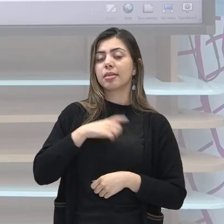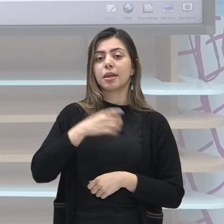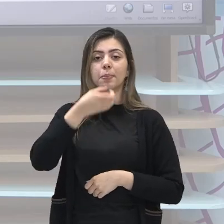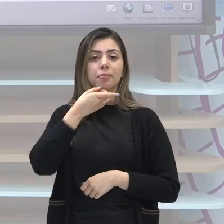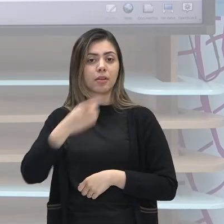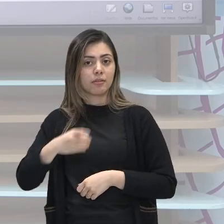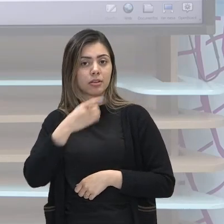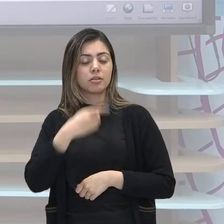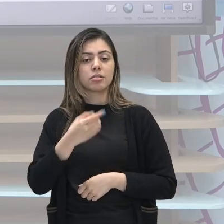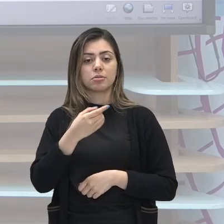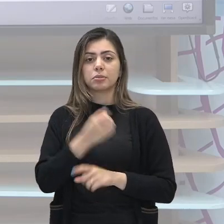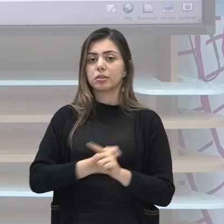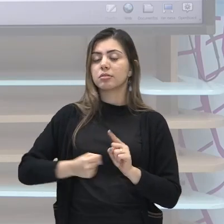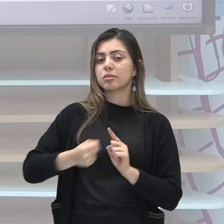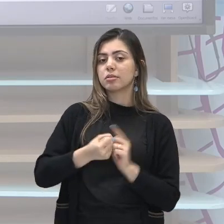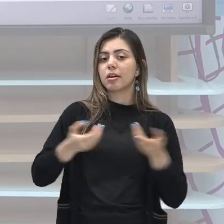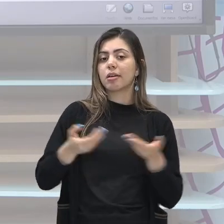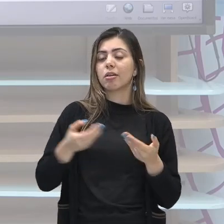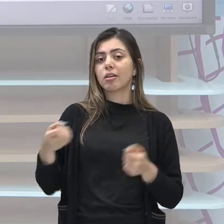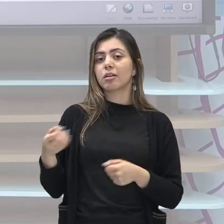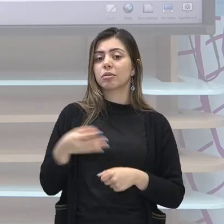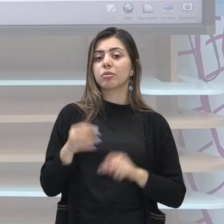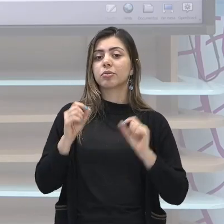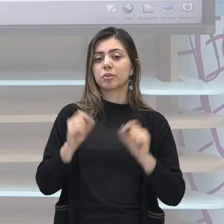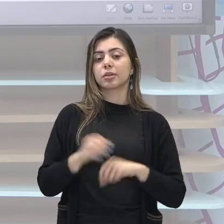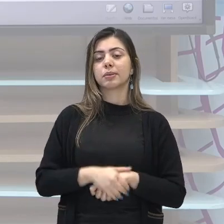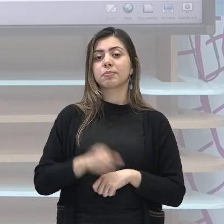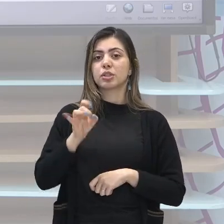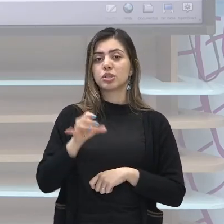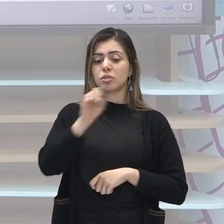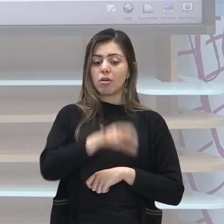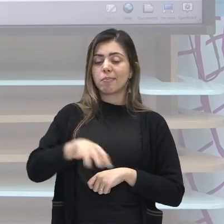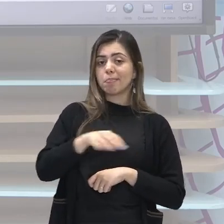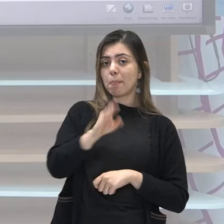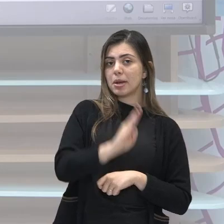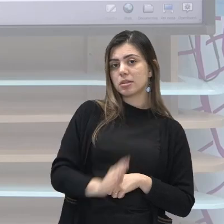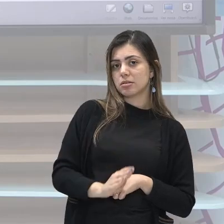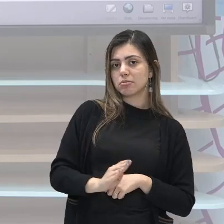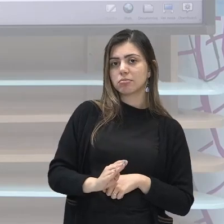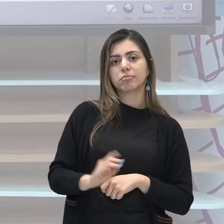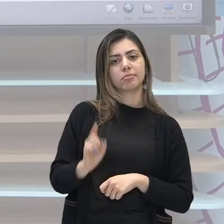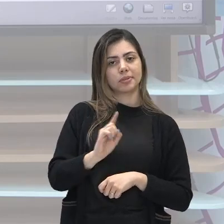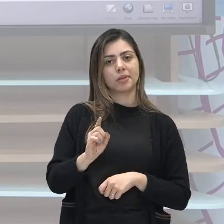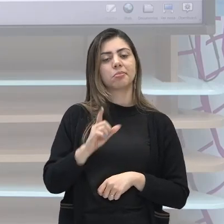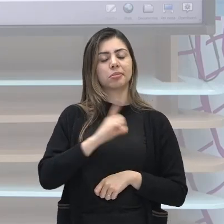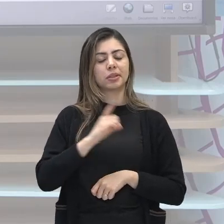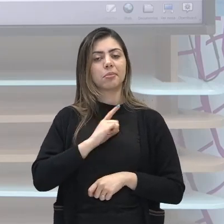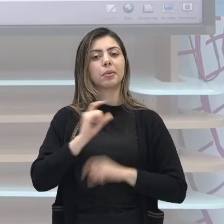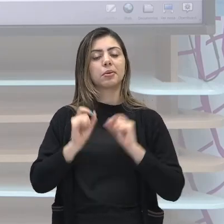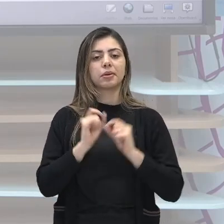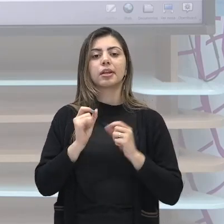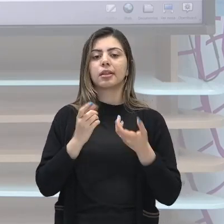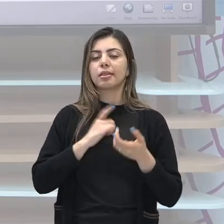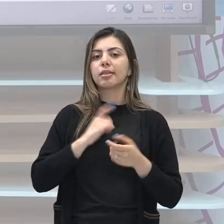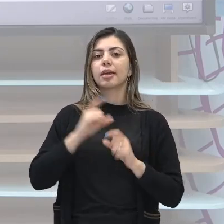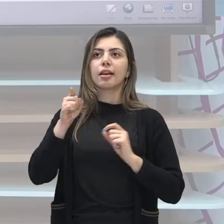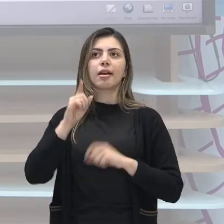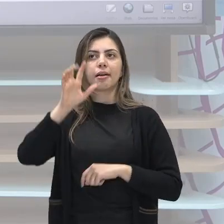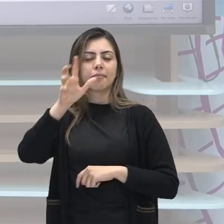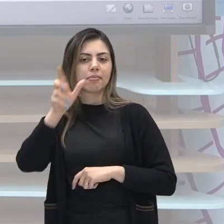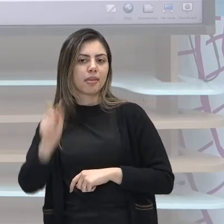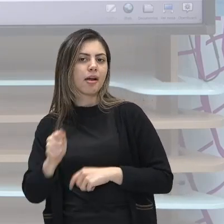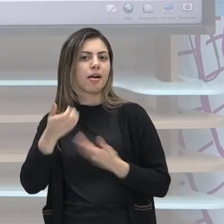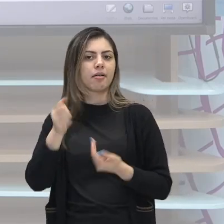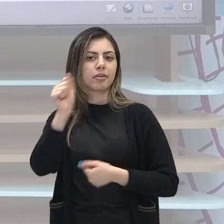ser implementada não somente no território brasileiro, né, mas também nos continentes